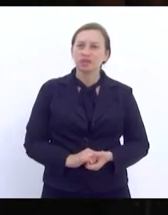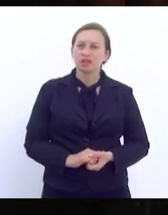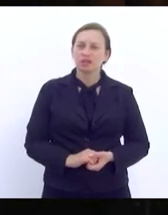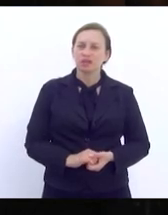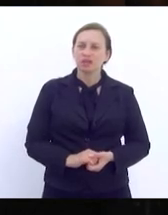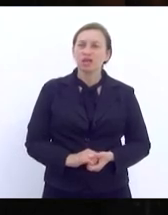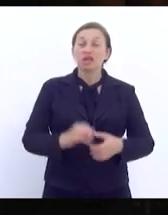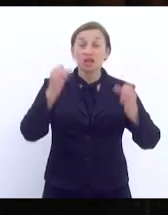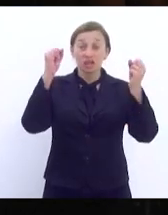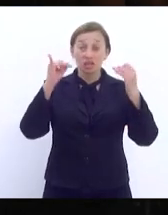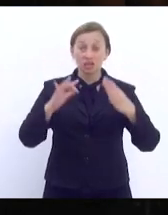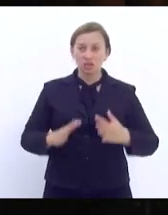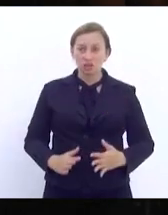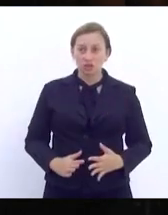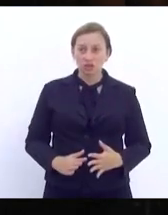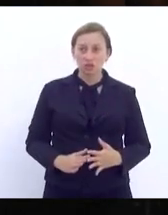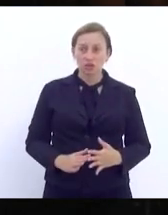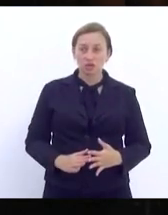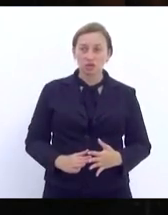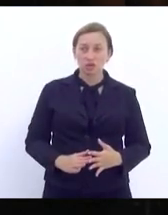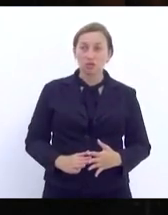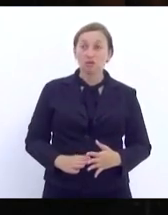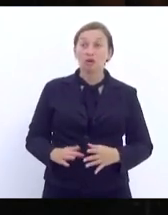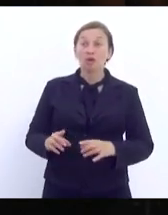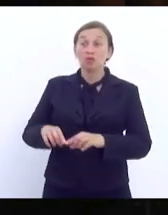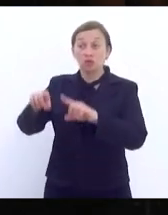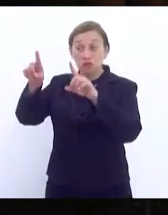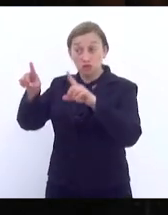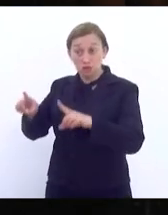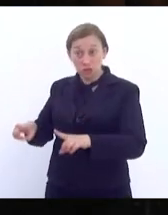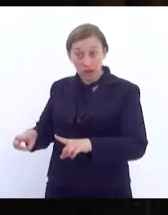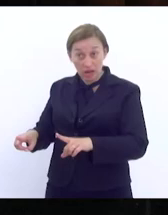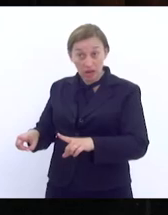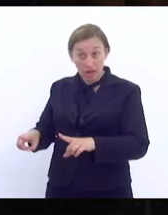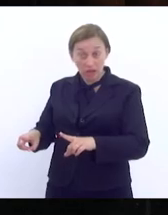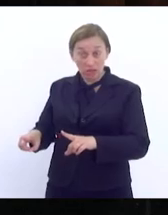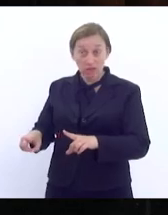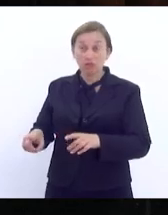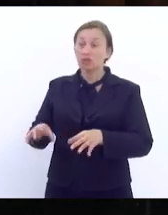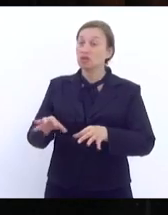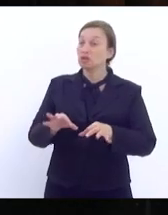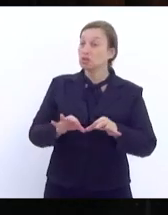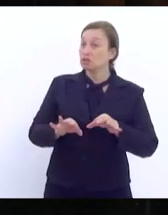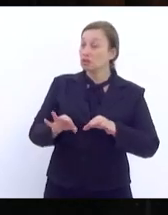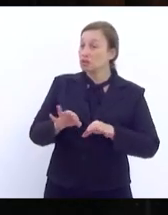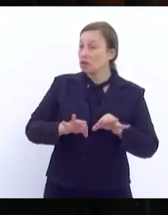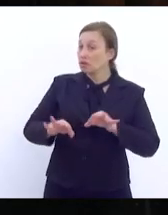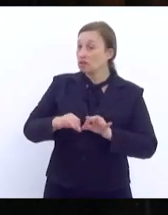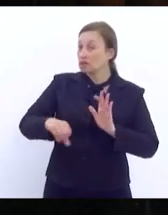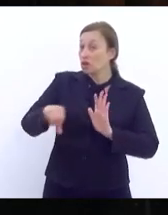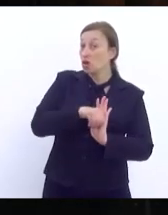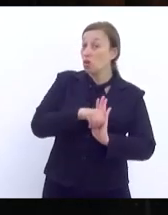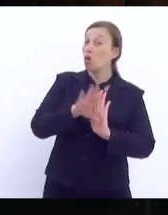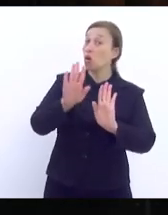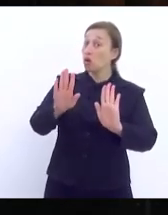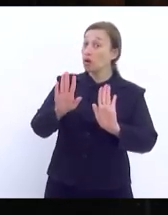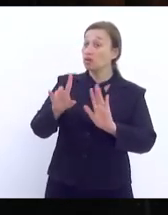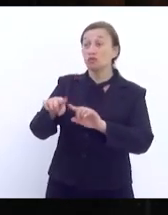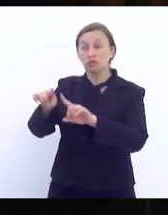esclarecemos que esse possíveis colaboradores da organização criminosa possíveis colaboradores